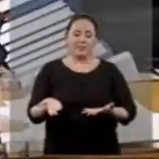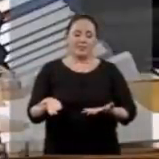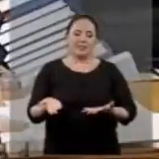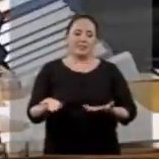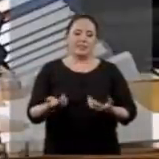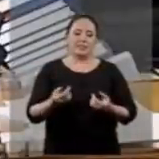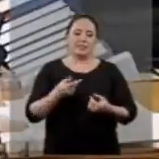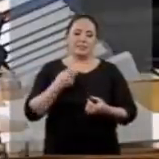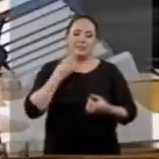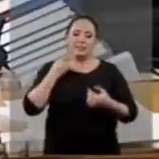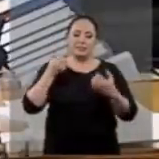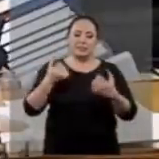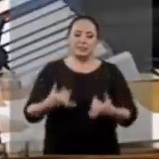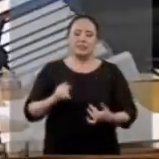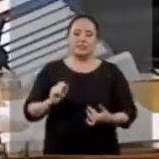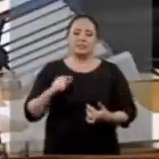nós...